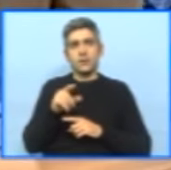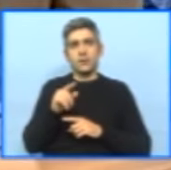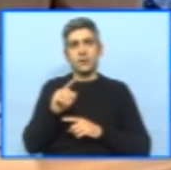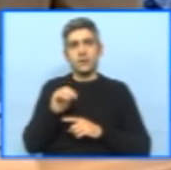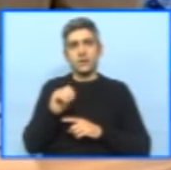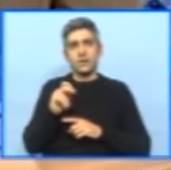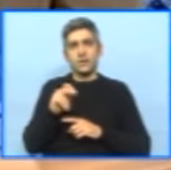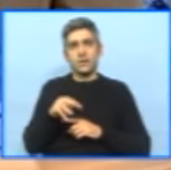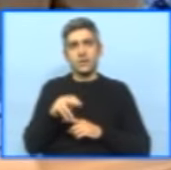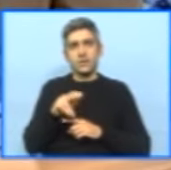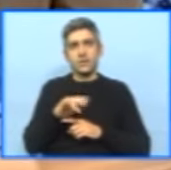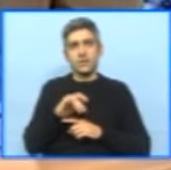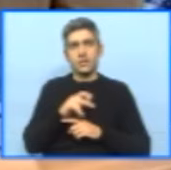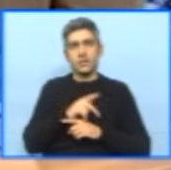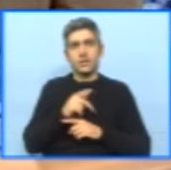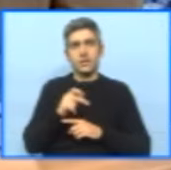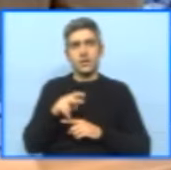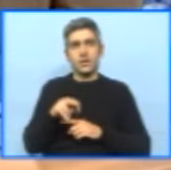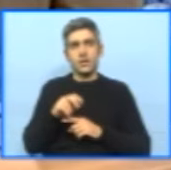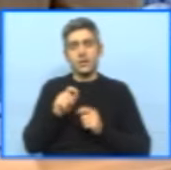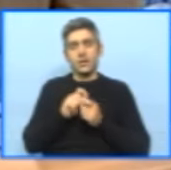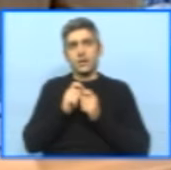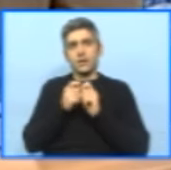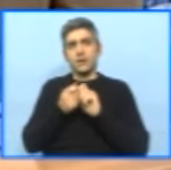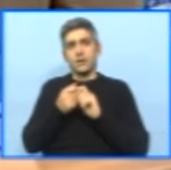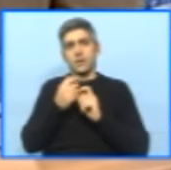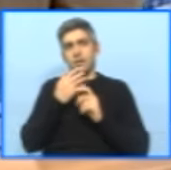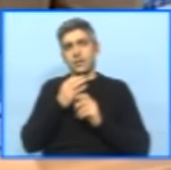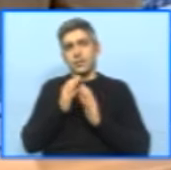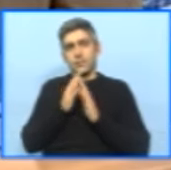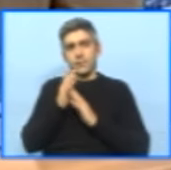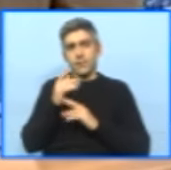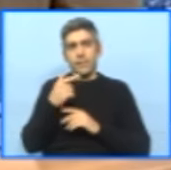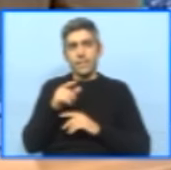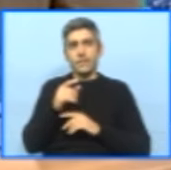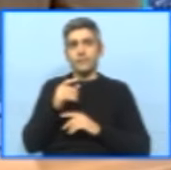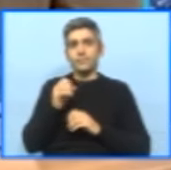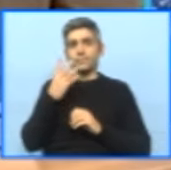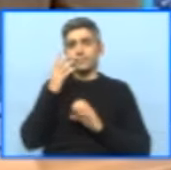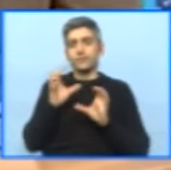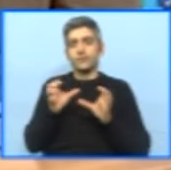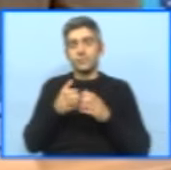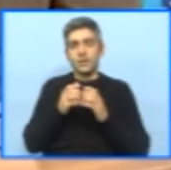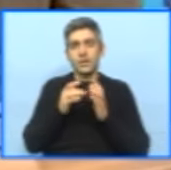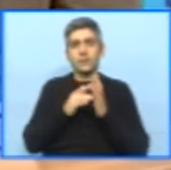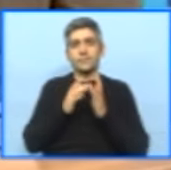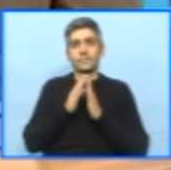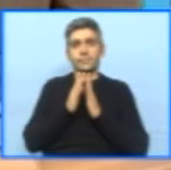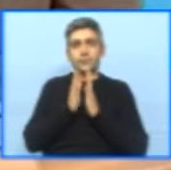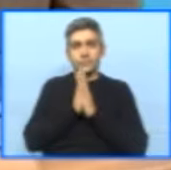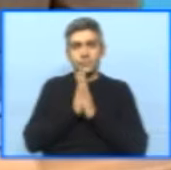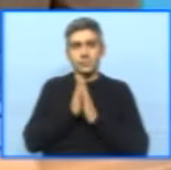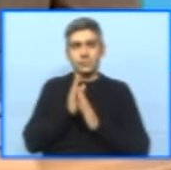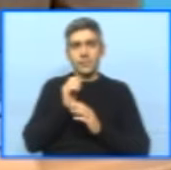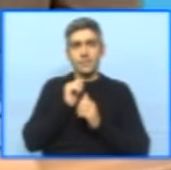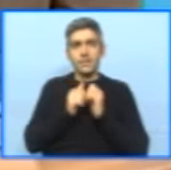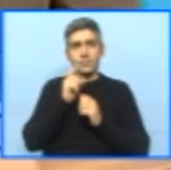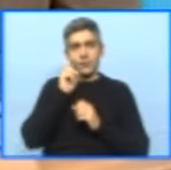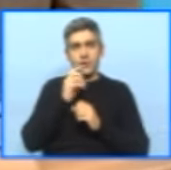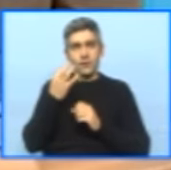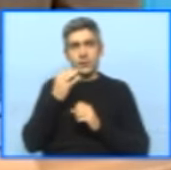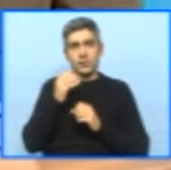depois evangeliza os samaritanos, que tem ecos das primeiras comunidades cristãs, do papel que as mulheres tiveram